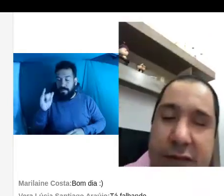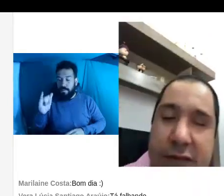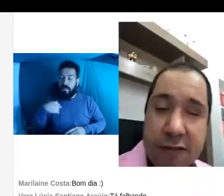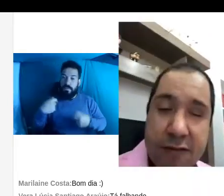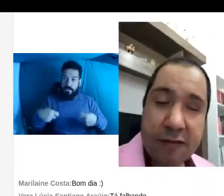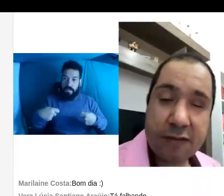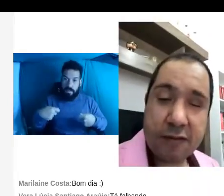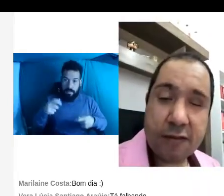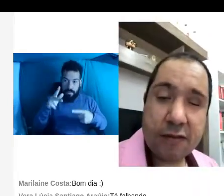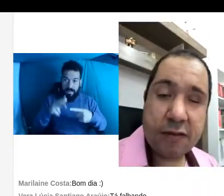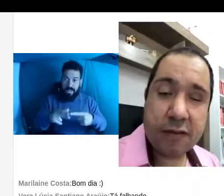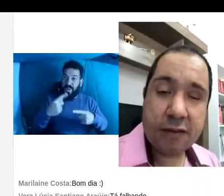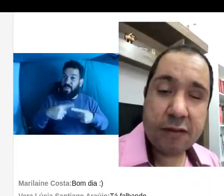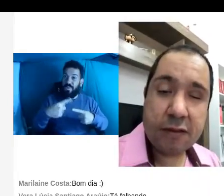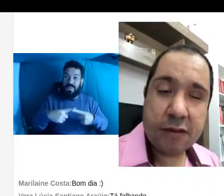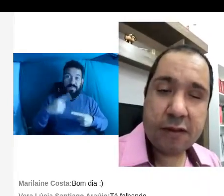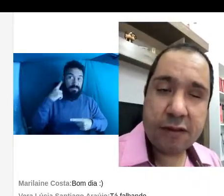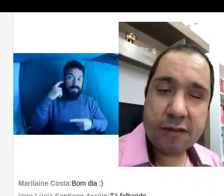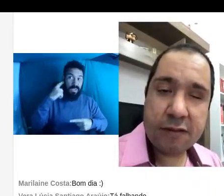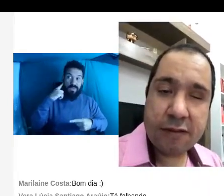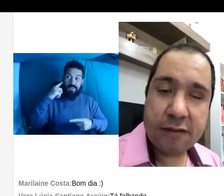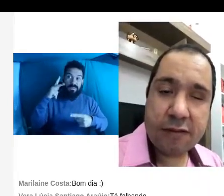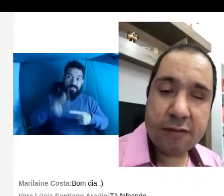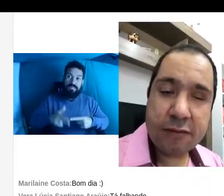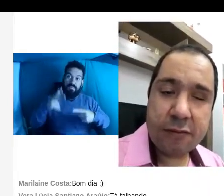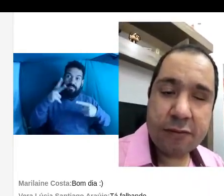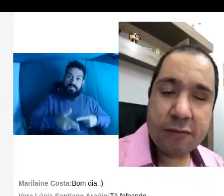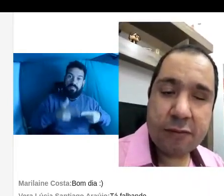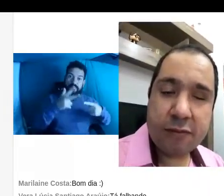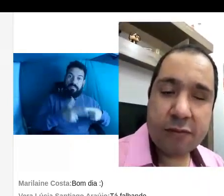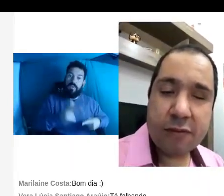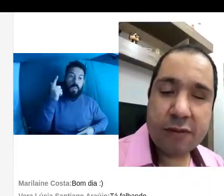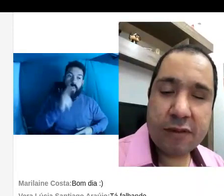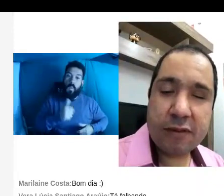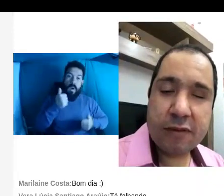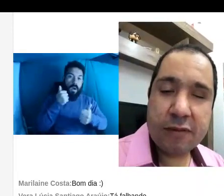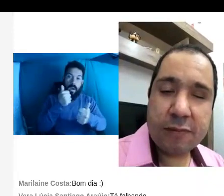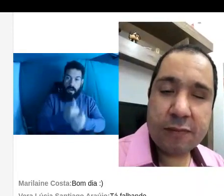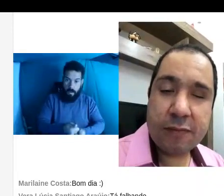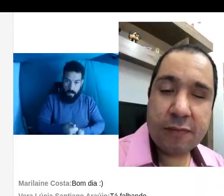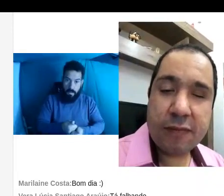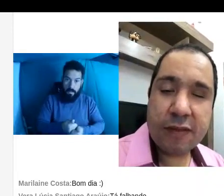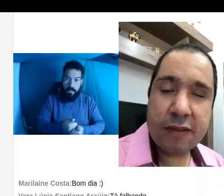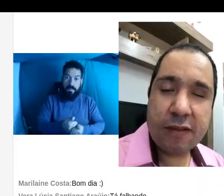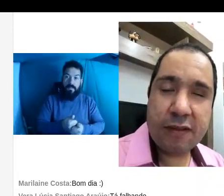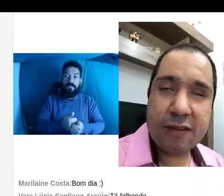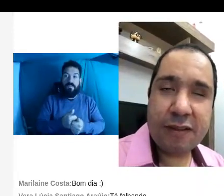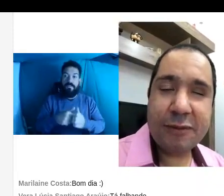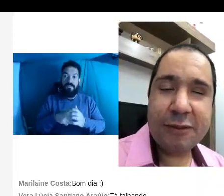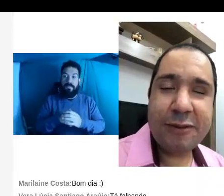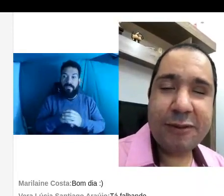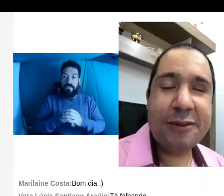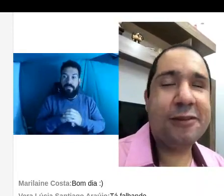te interromper porque está falhando muito o teu áudio. A gente não está conseguindo te acompanhar.